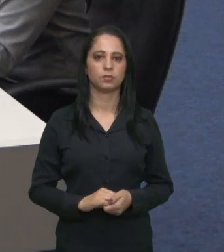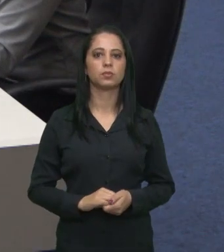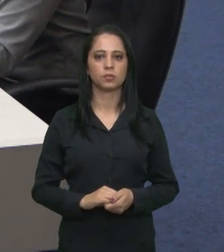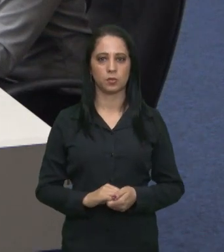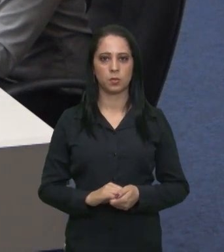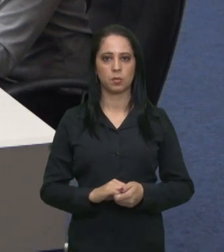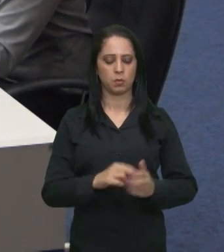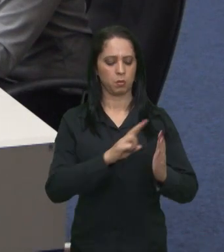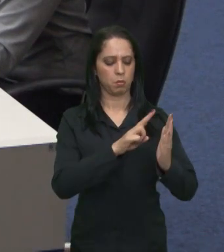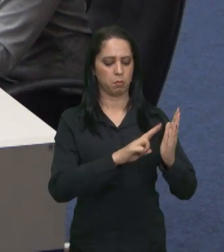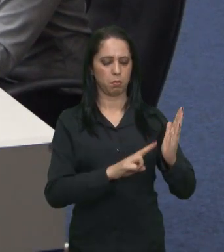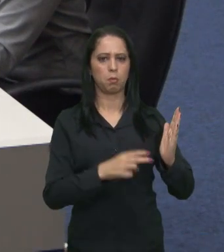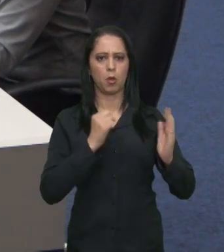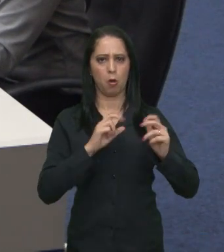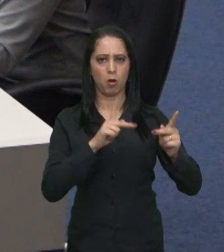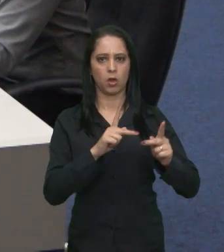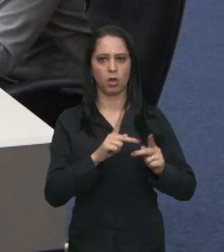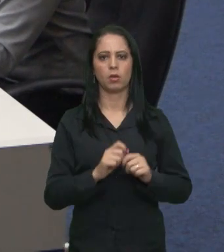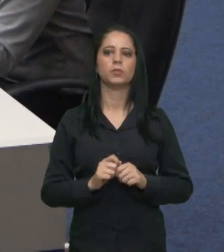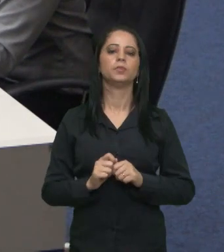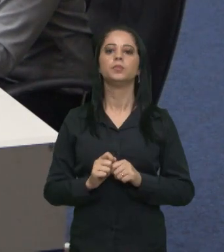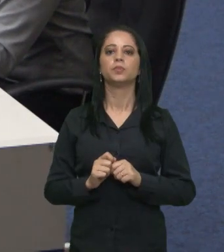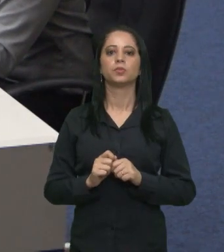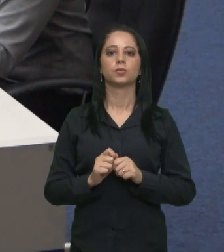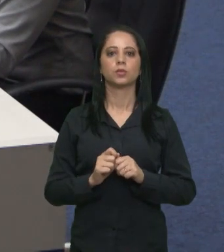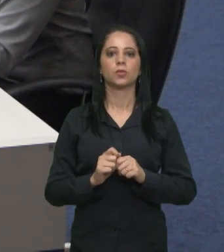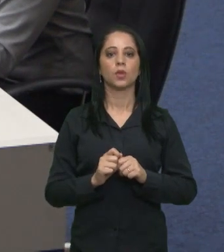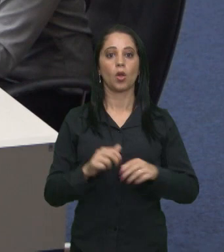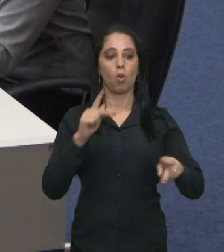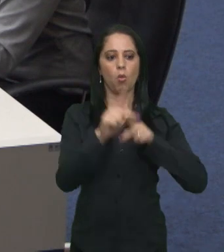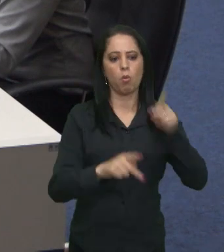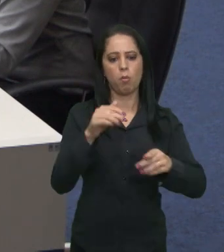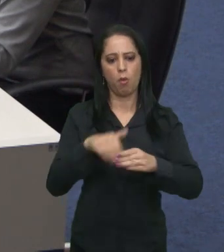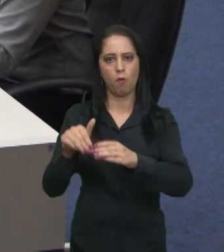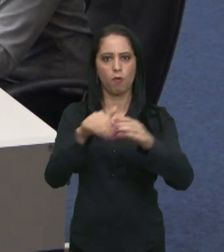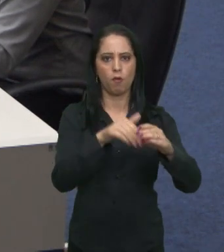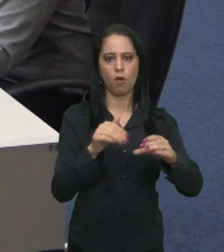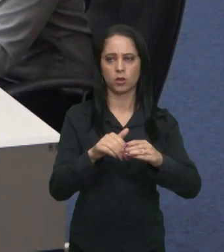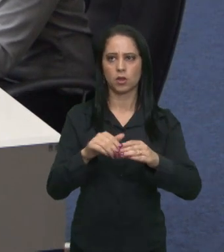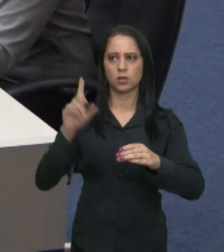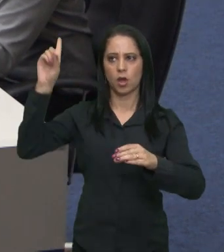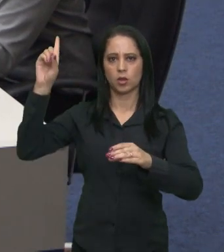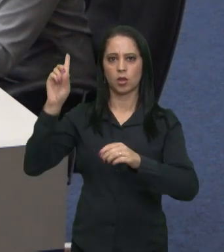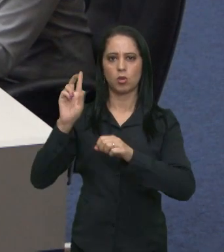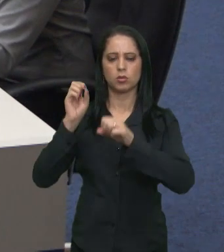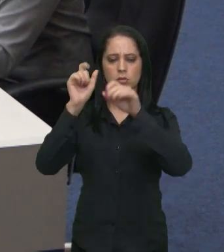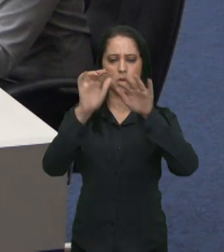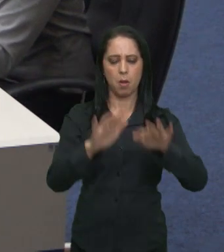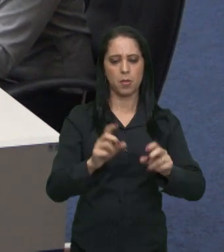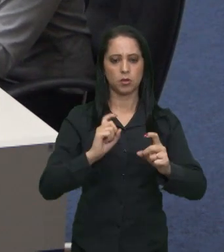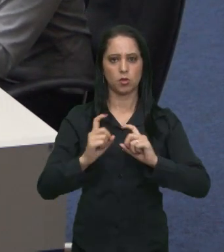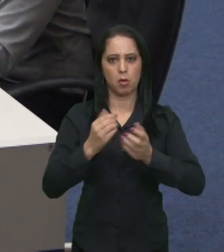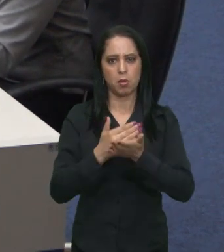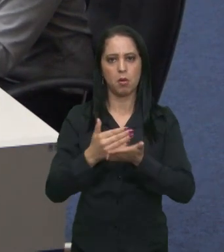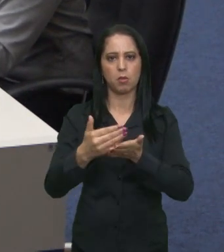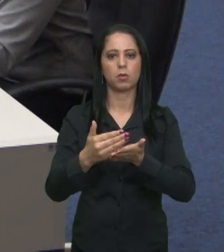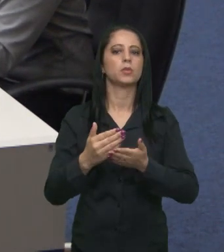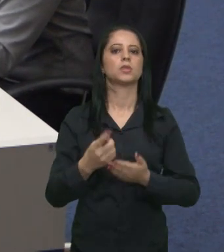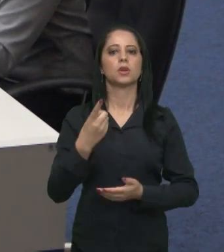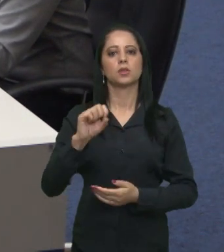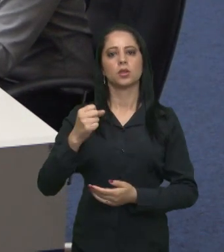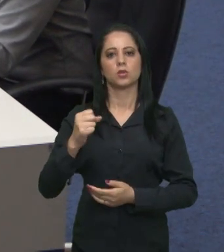Havendo o número legal e sob a proteção de Deus, elevando que todo poder emana do povo, declaro aberta a 19ª sessão ordinária da 2ª